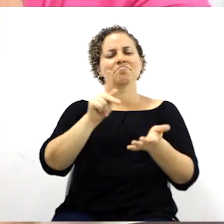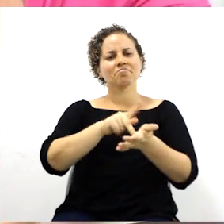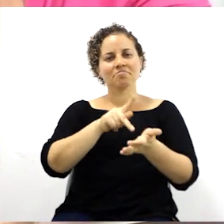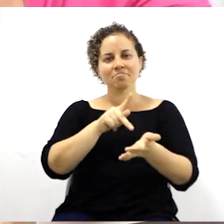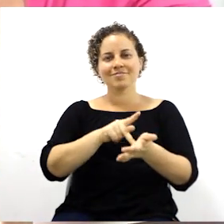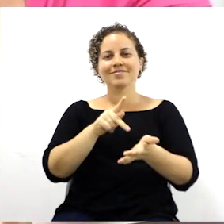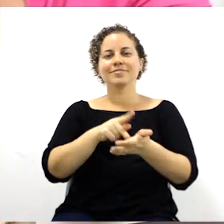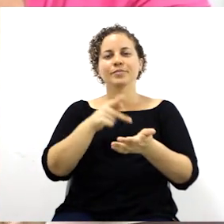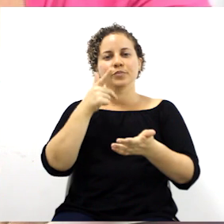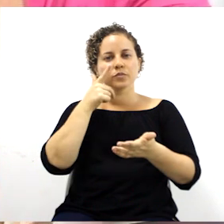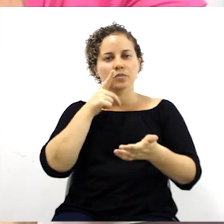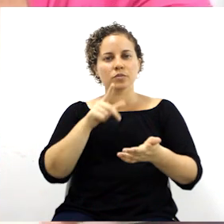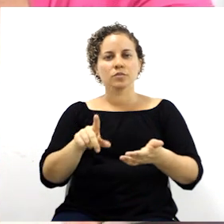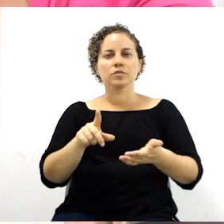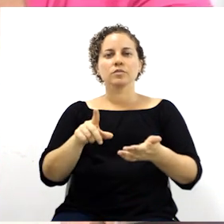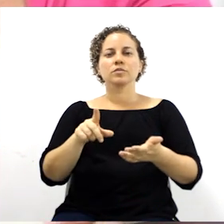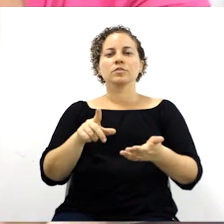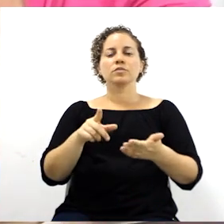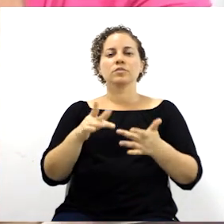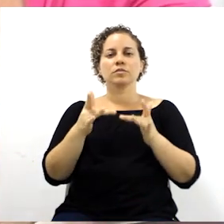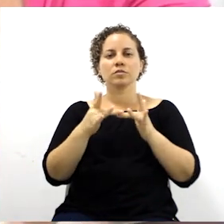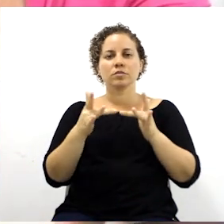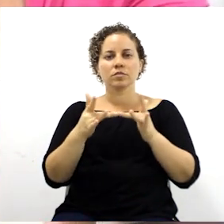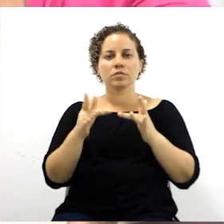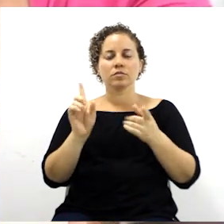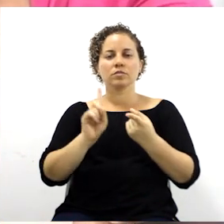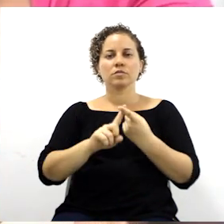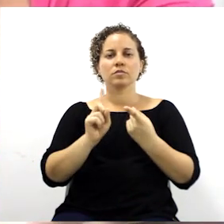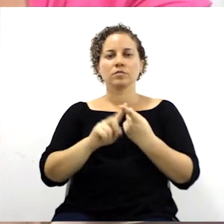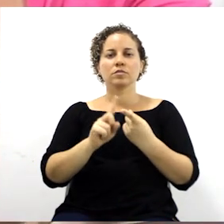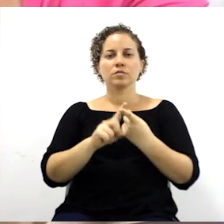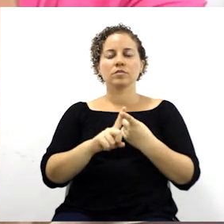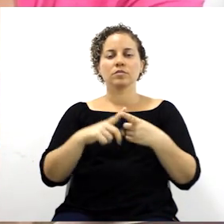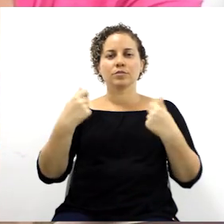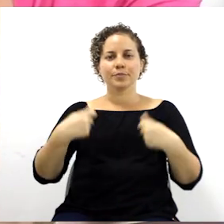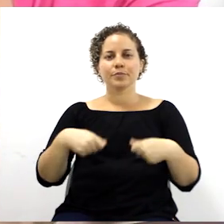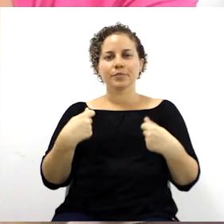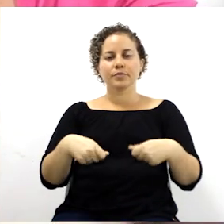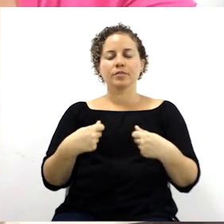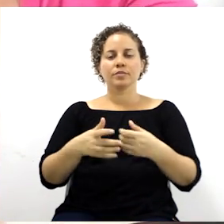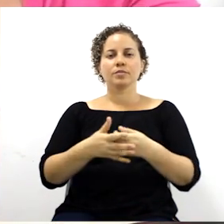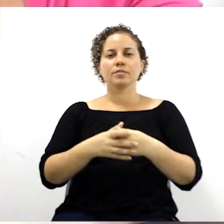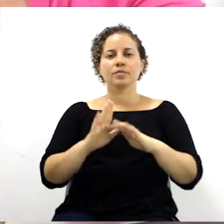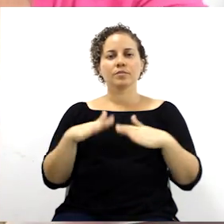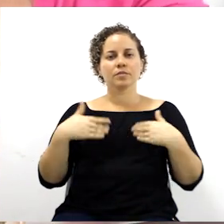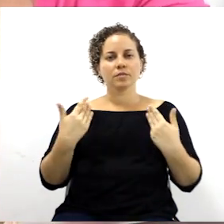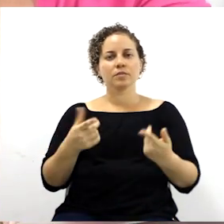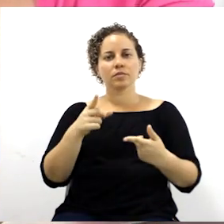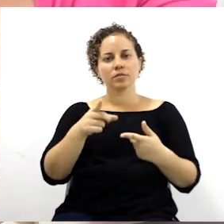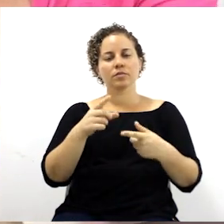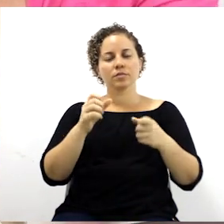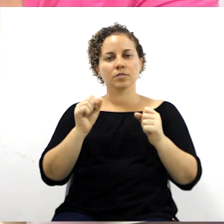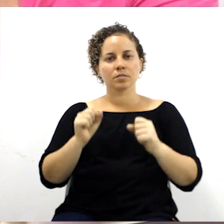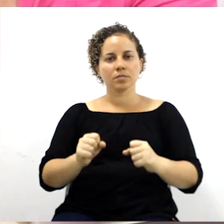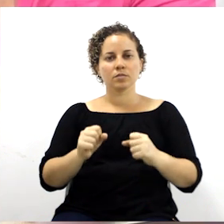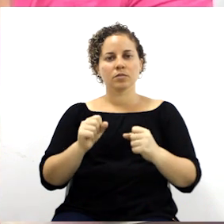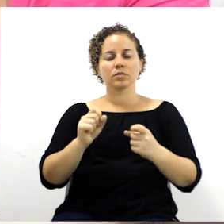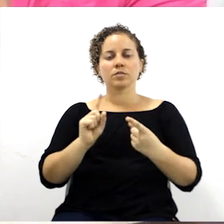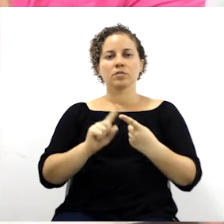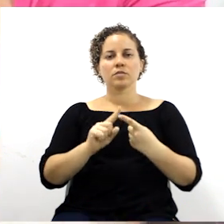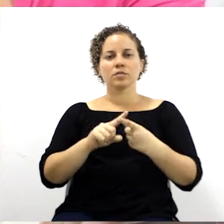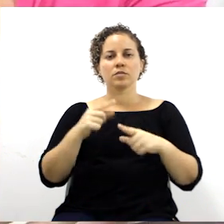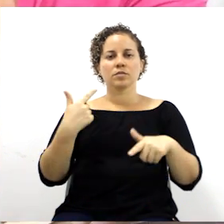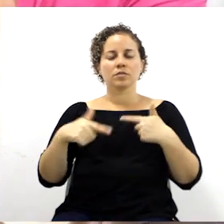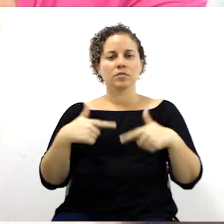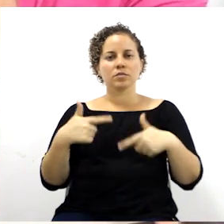realmente conseguir essa autonomia, né, que ele realmente precisa, né. Então, você também pode elaborar algum